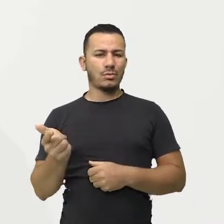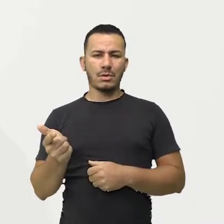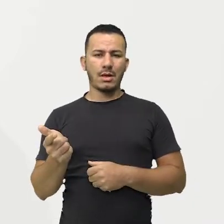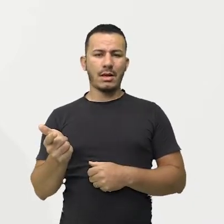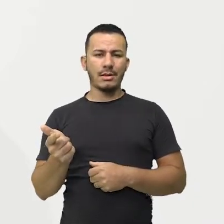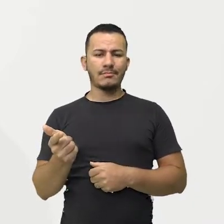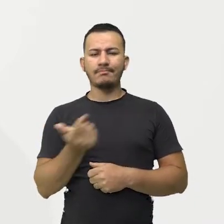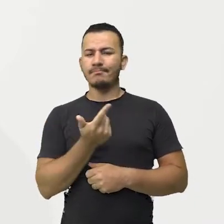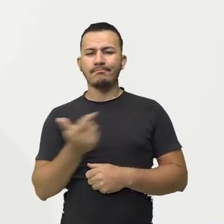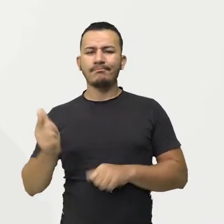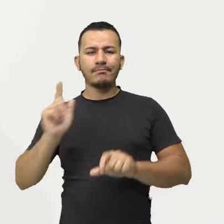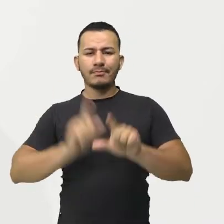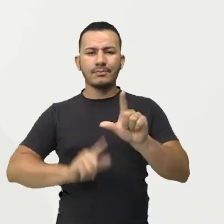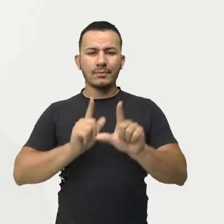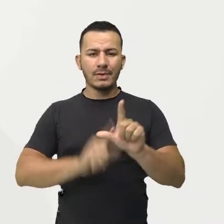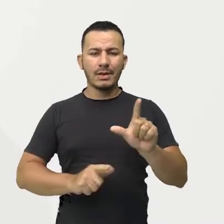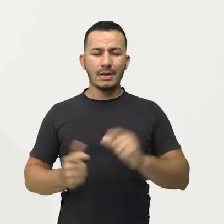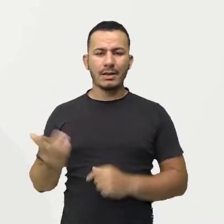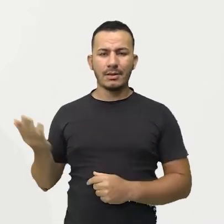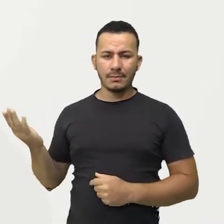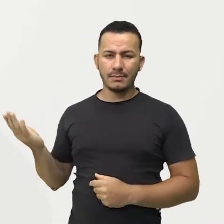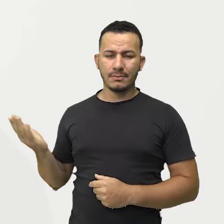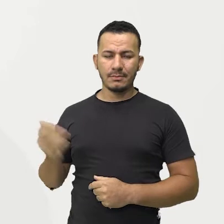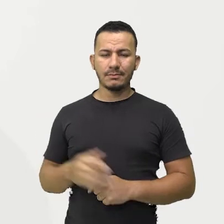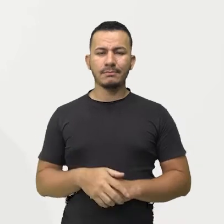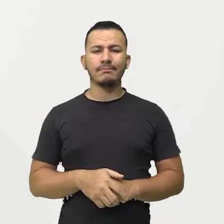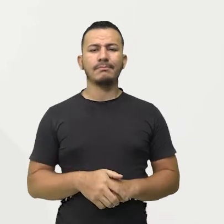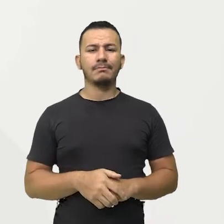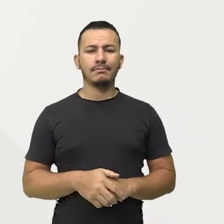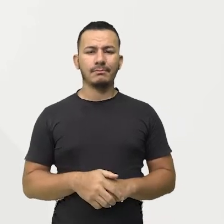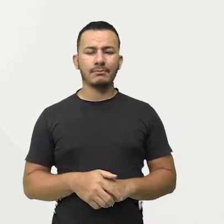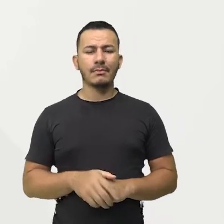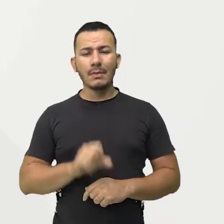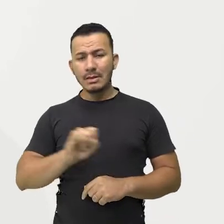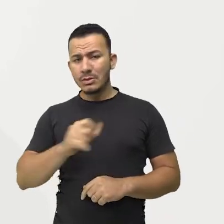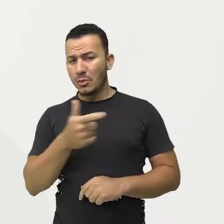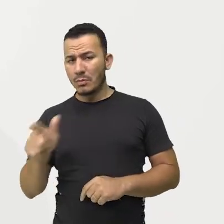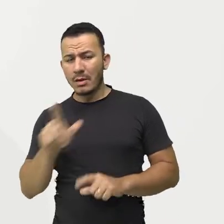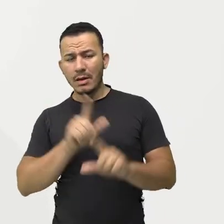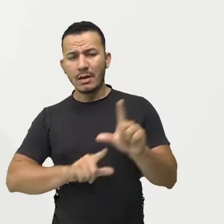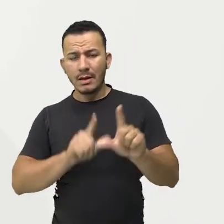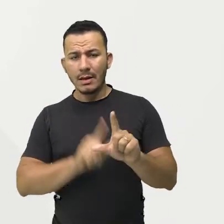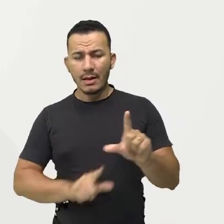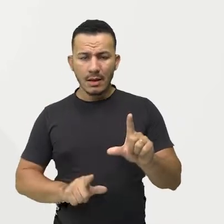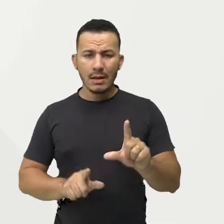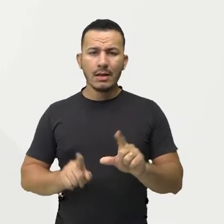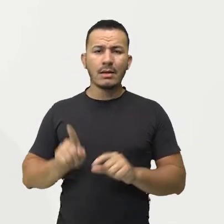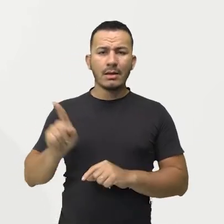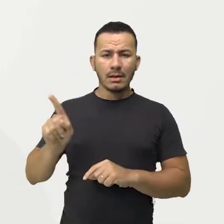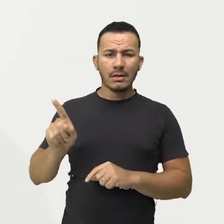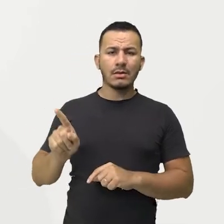tem incógnita, alunos. Olha só. Não tem incógnita. Se não tem incógnita,